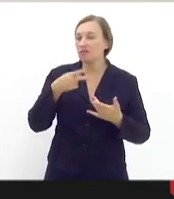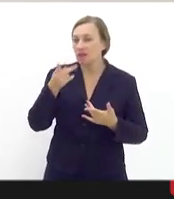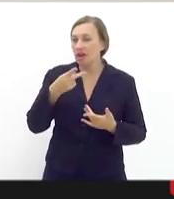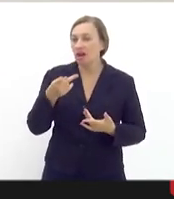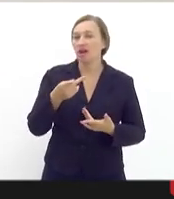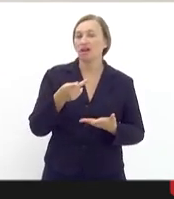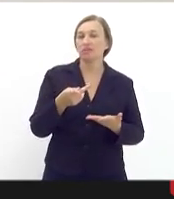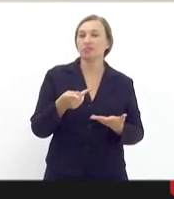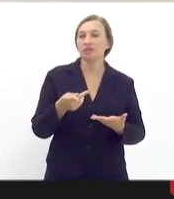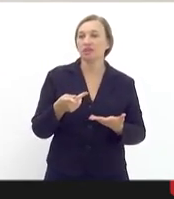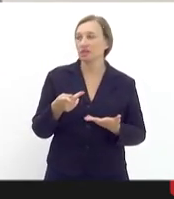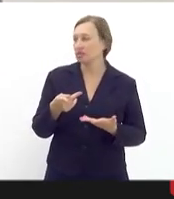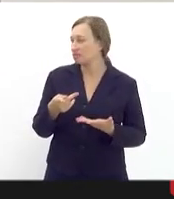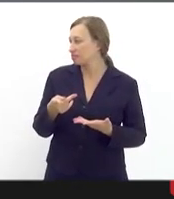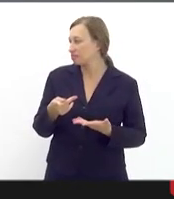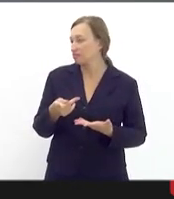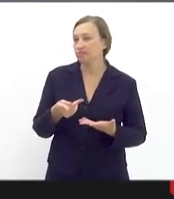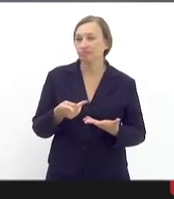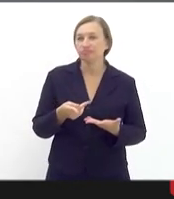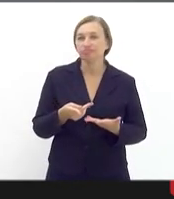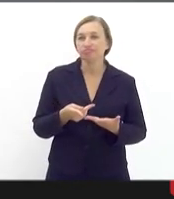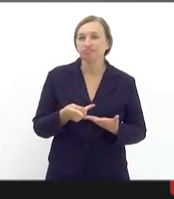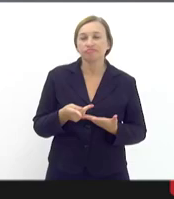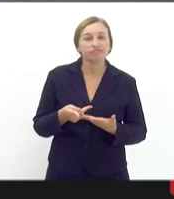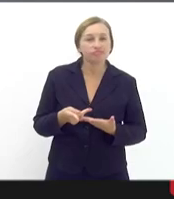disso. Valeu, claro, Estela.